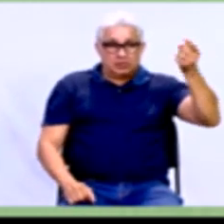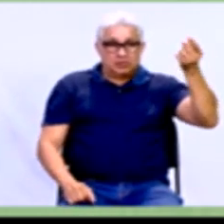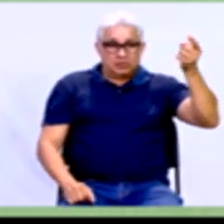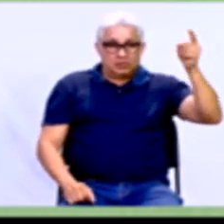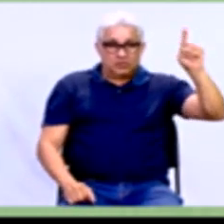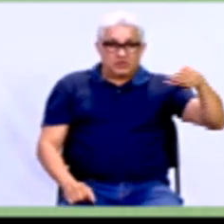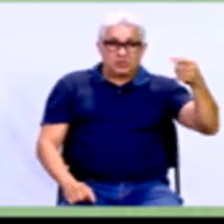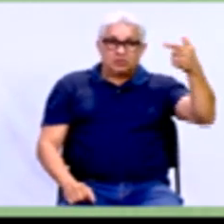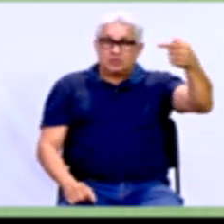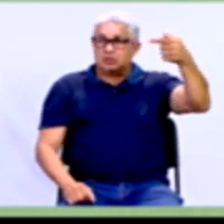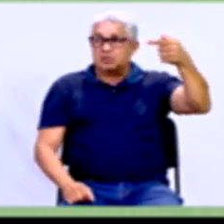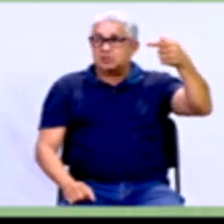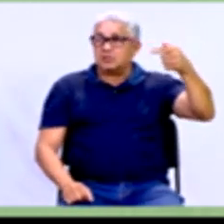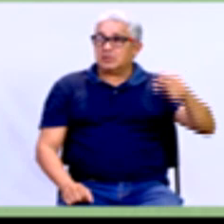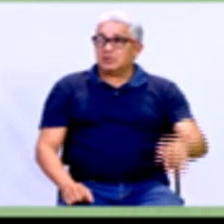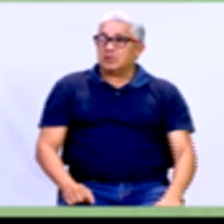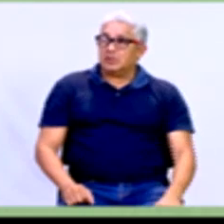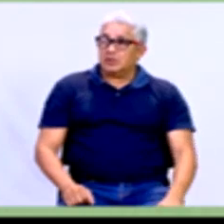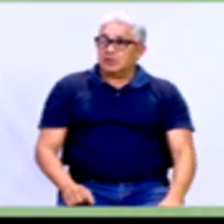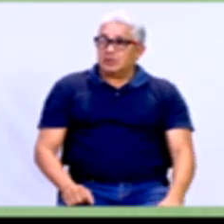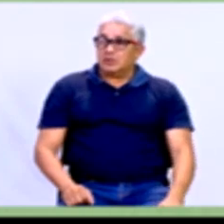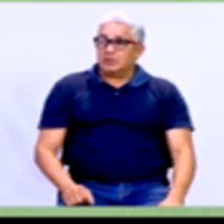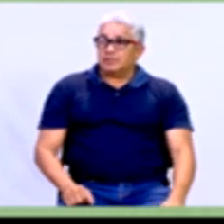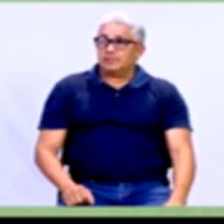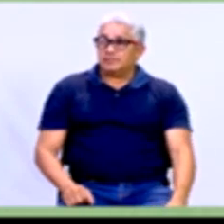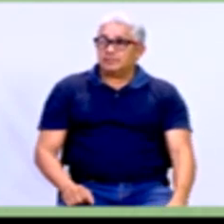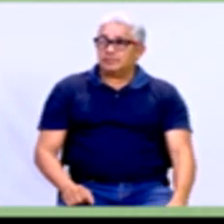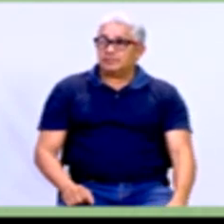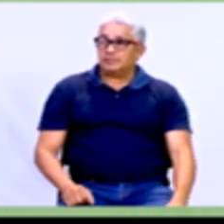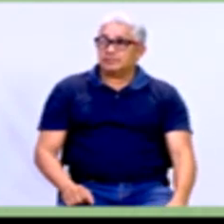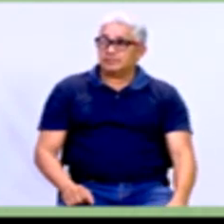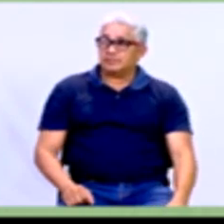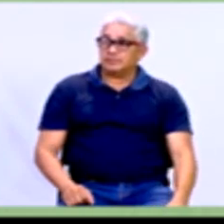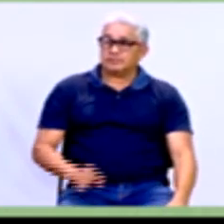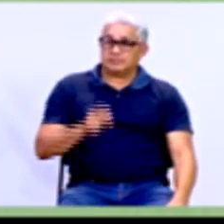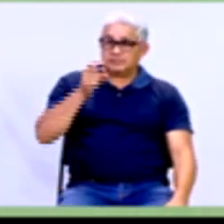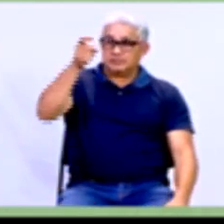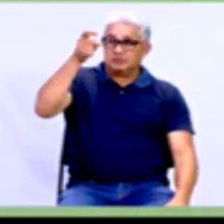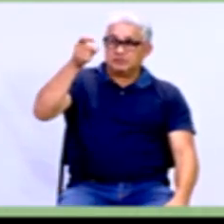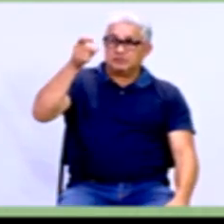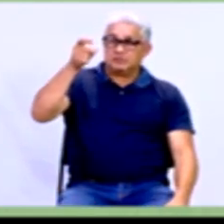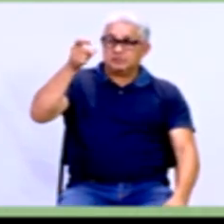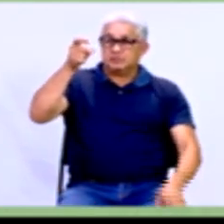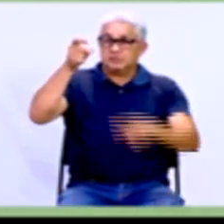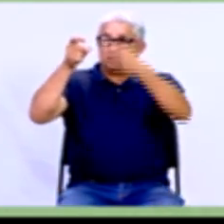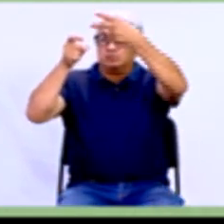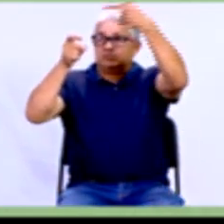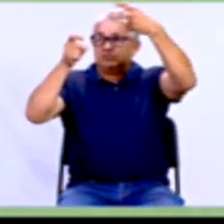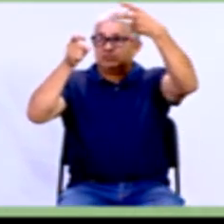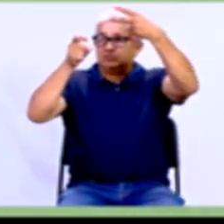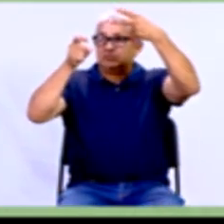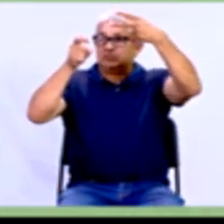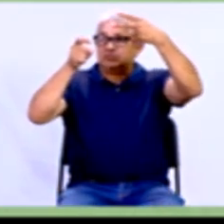mais é que 347 vezes 347, que vai dar 120.409.